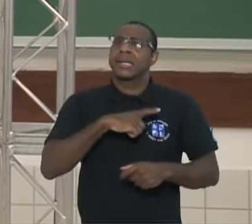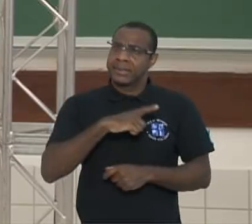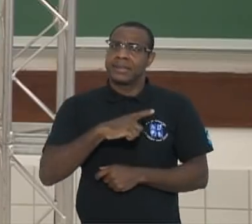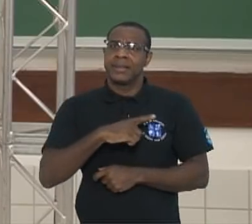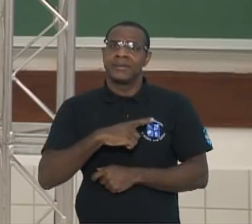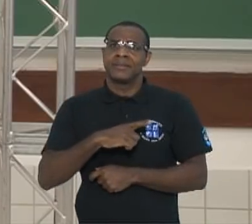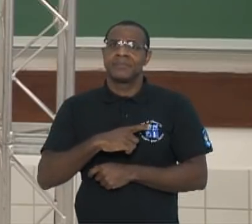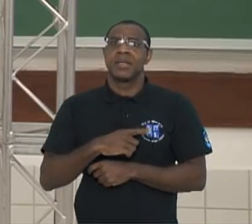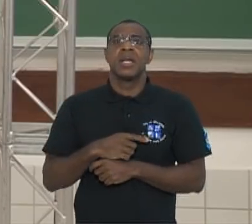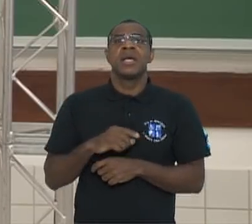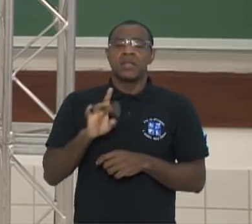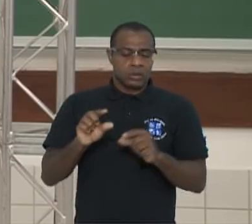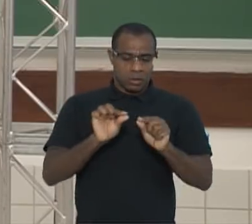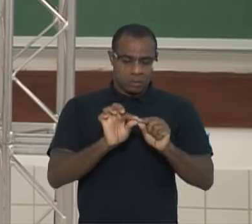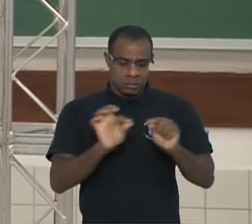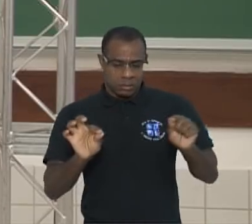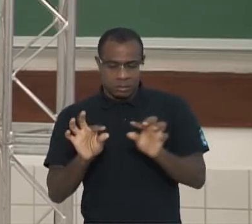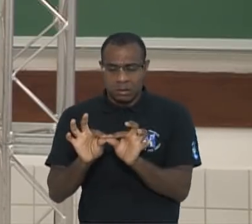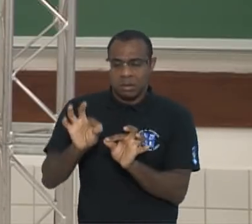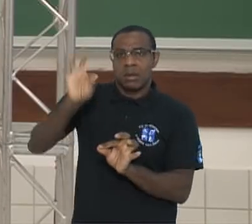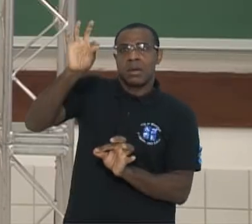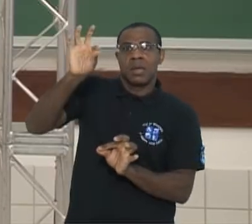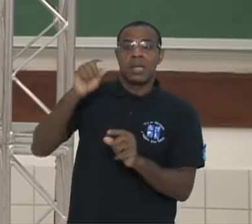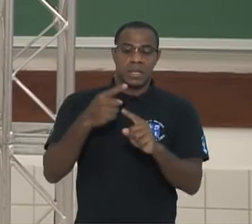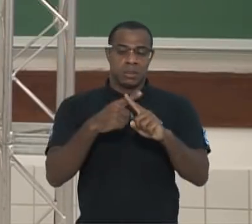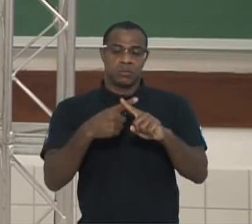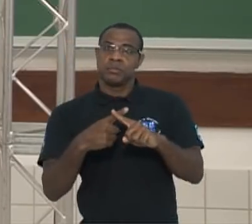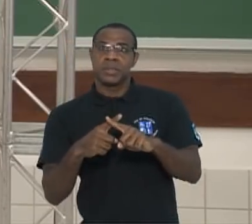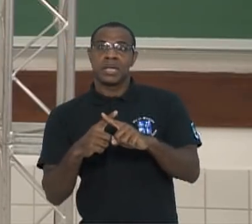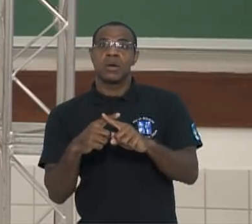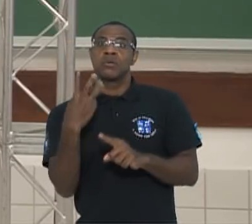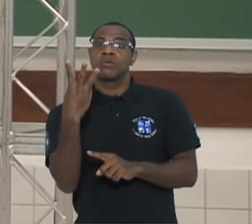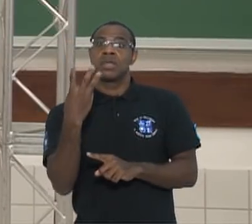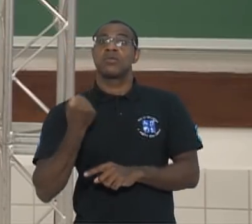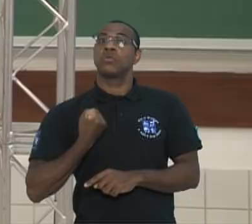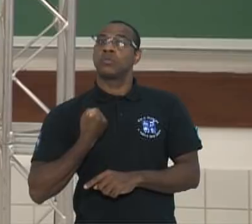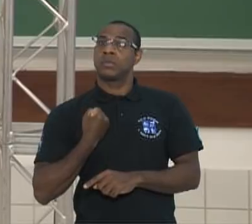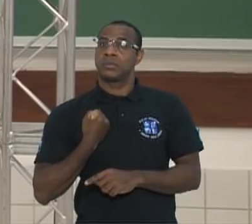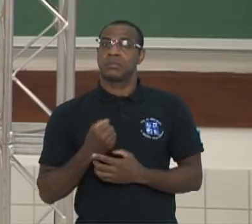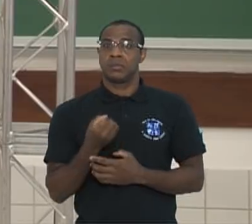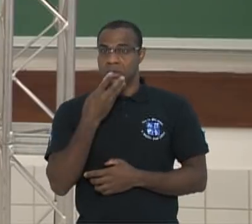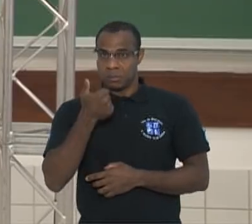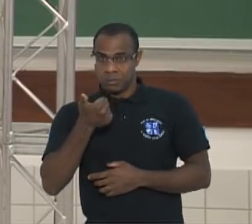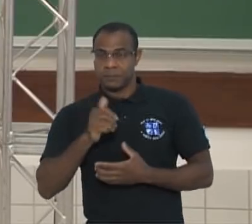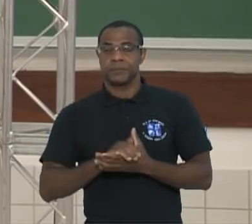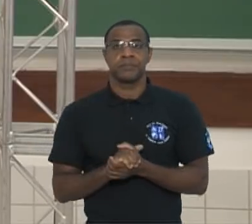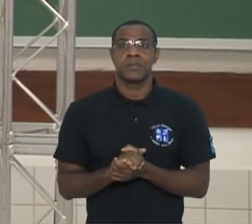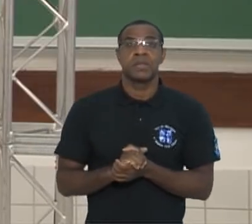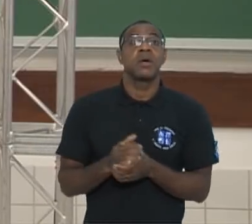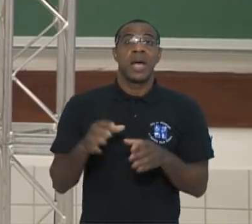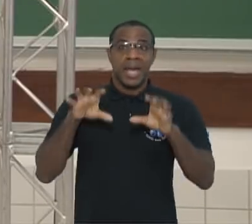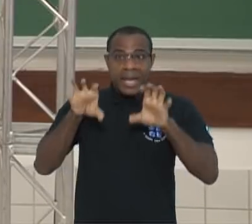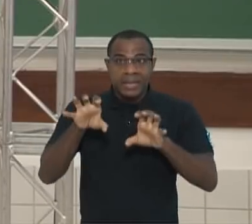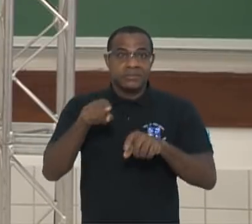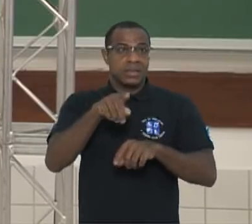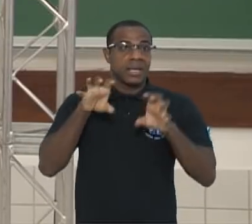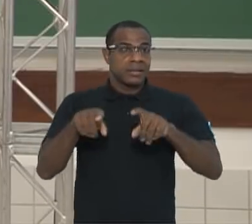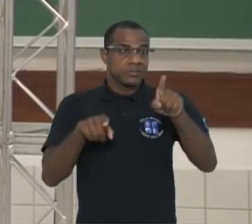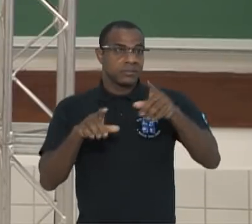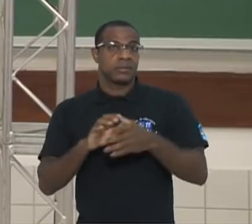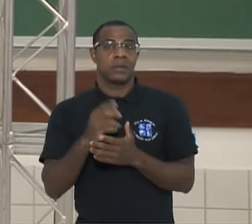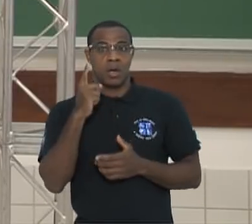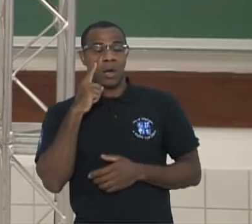só medir o comprimento, a largura e a altura e multiplicar os 3 números, tá bom? Então, é por isso que fica assim, dessa forma aqui, a nossa